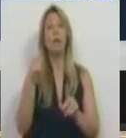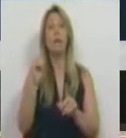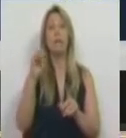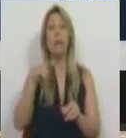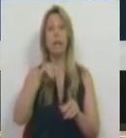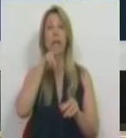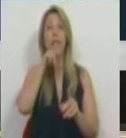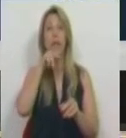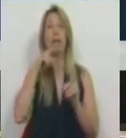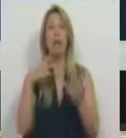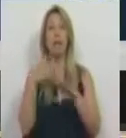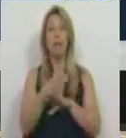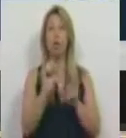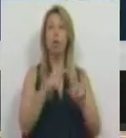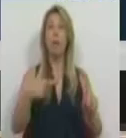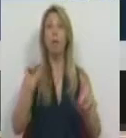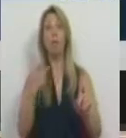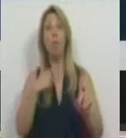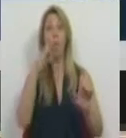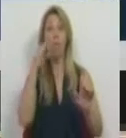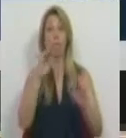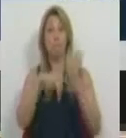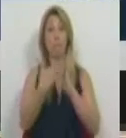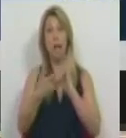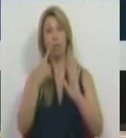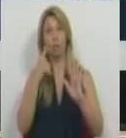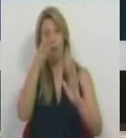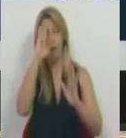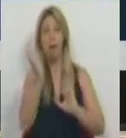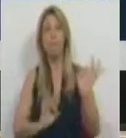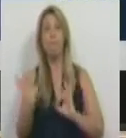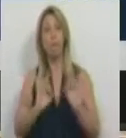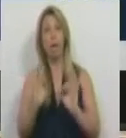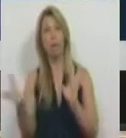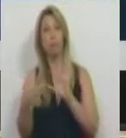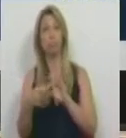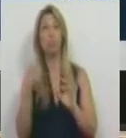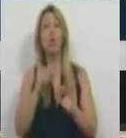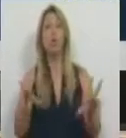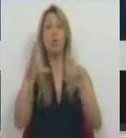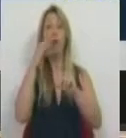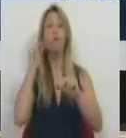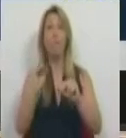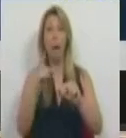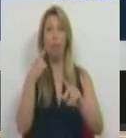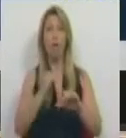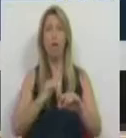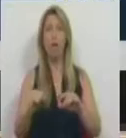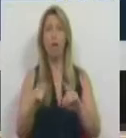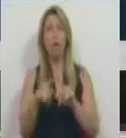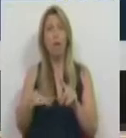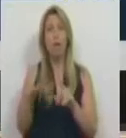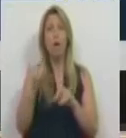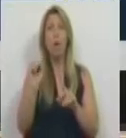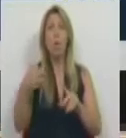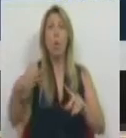que se preparam para o novo banco. O que está em curso é um novo ataque aos países periféricos do euro em nome da recomposição